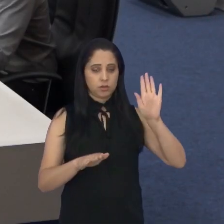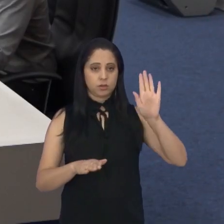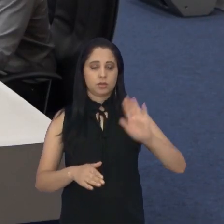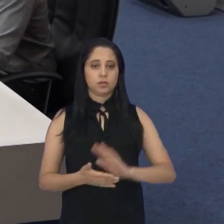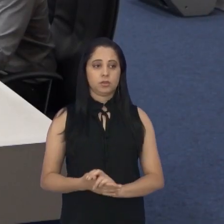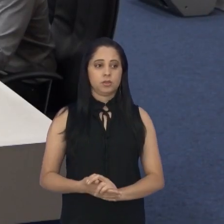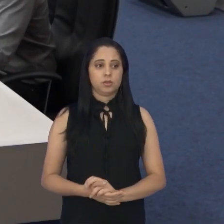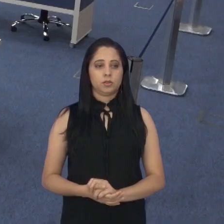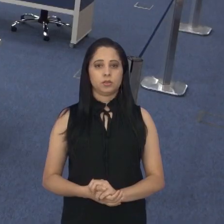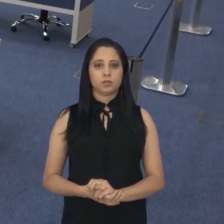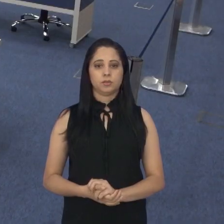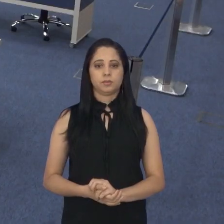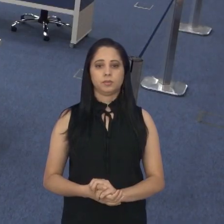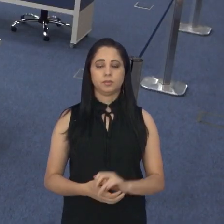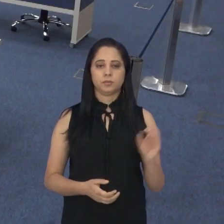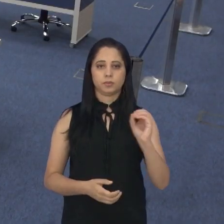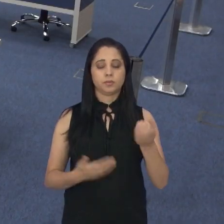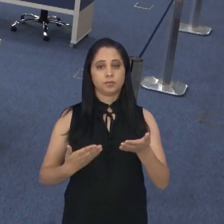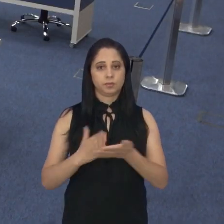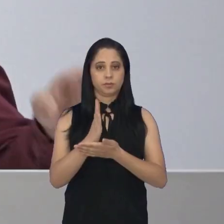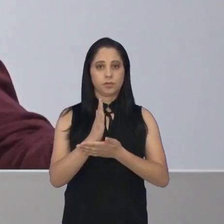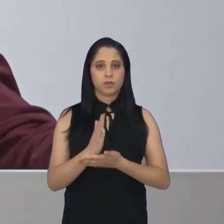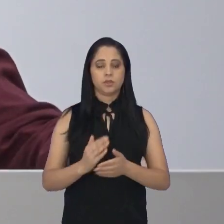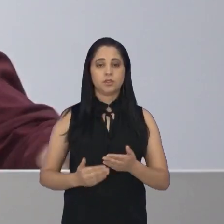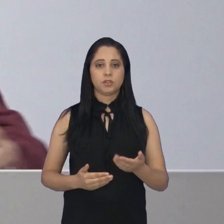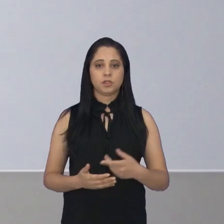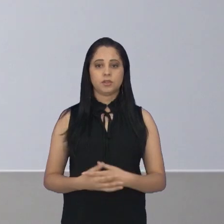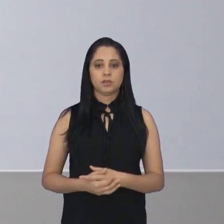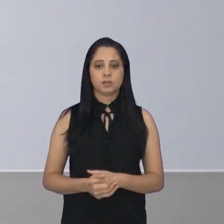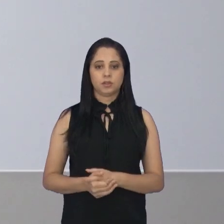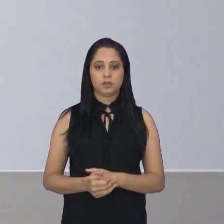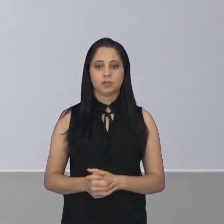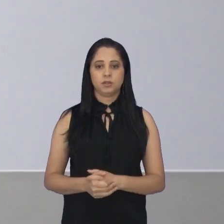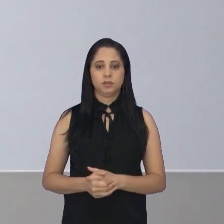Nenhuma manifestação contrária. Aprovado por unanimidade.